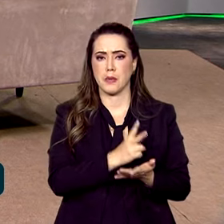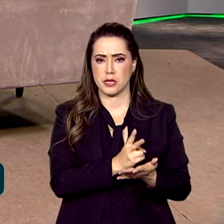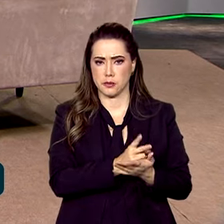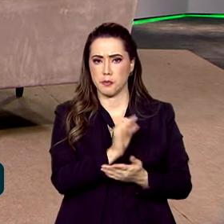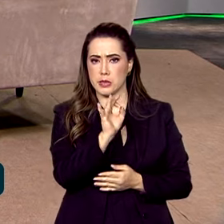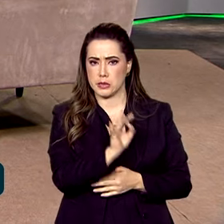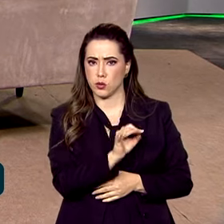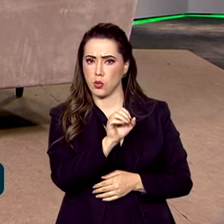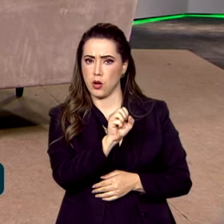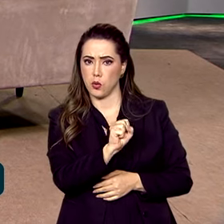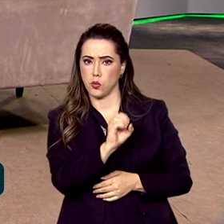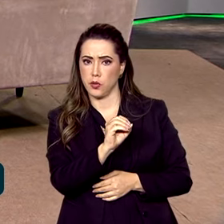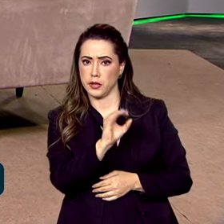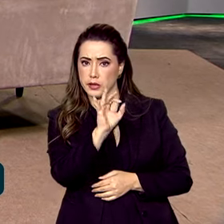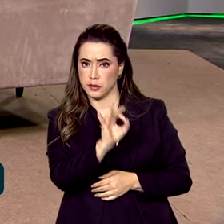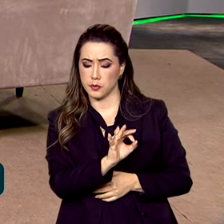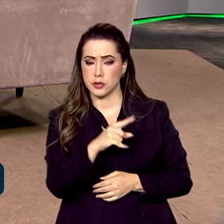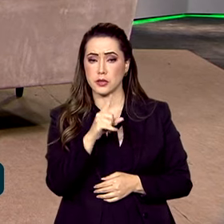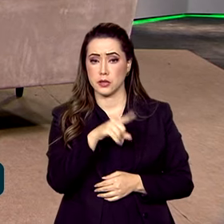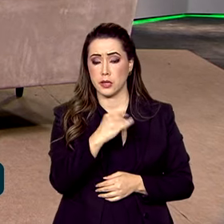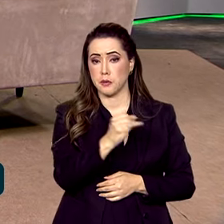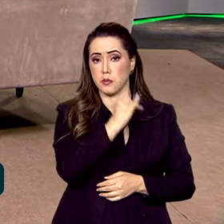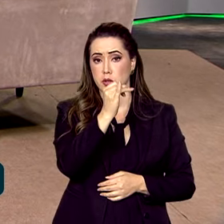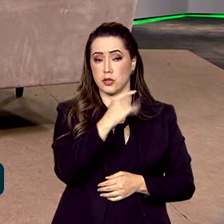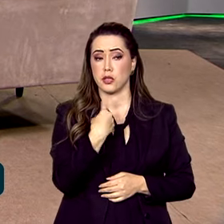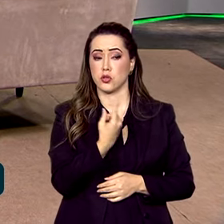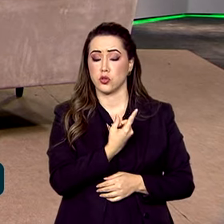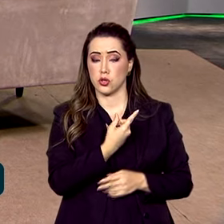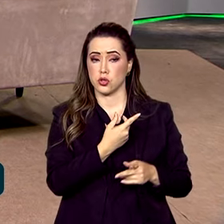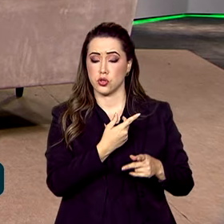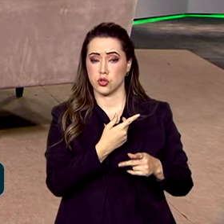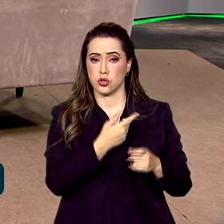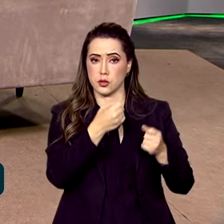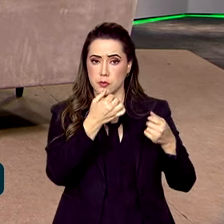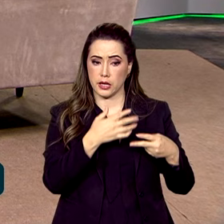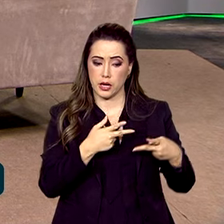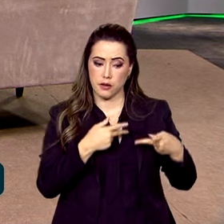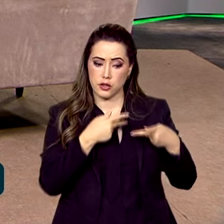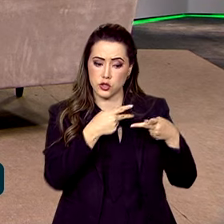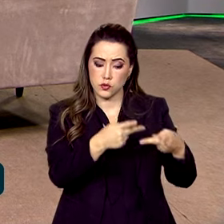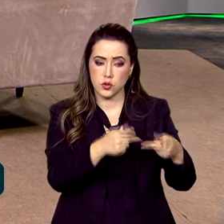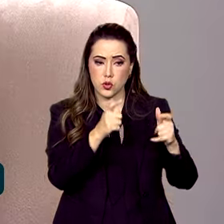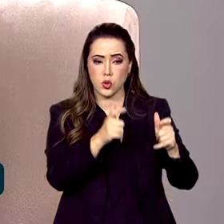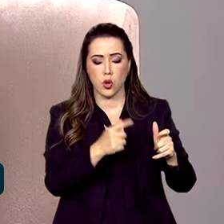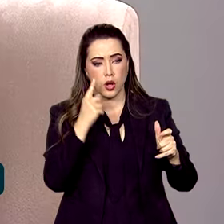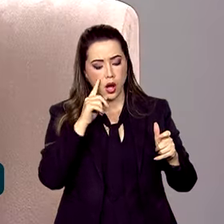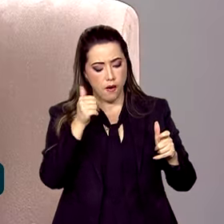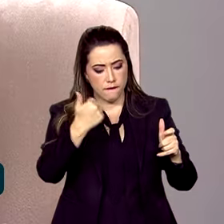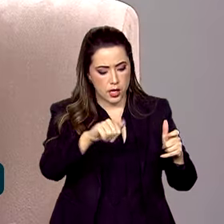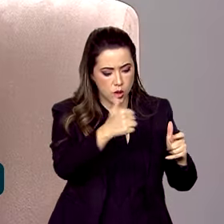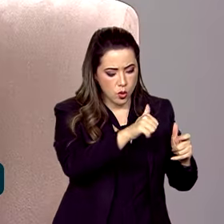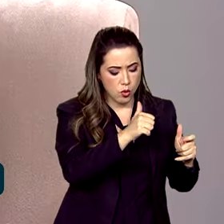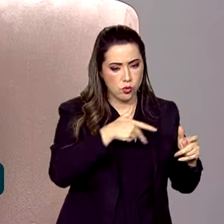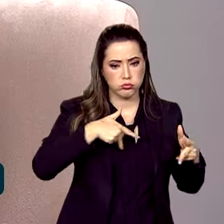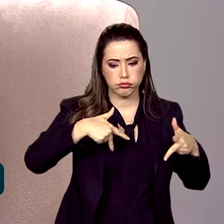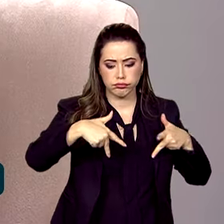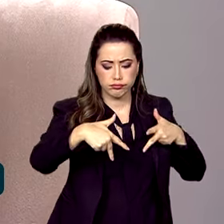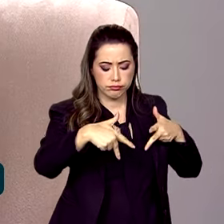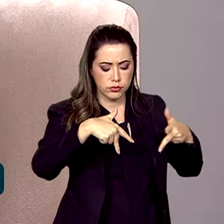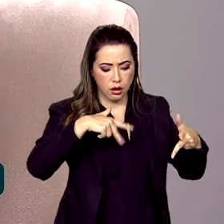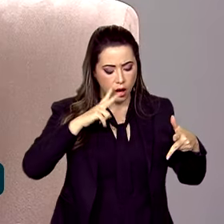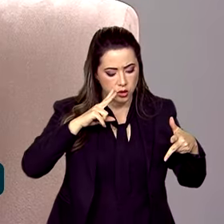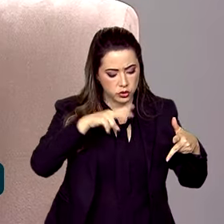percentual. É importante dizer que nós identificamos por geoprocessamento cerca de